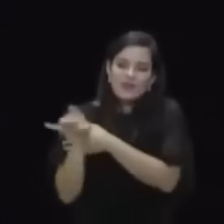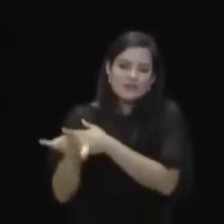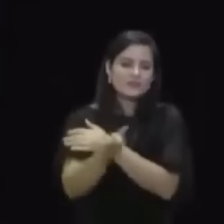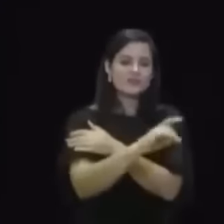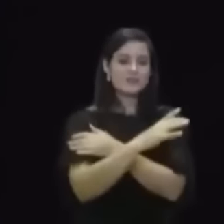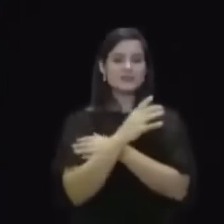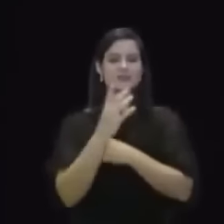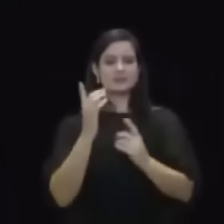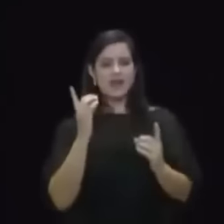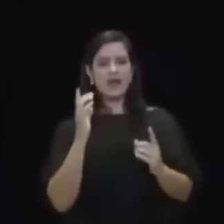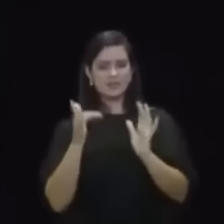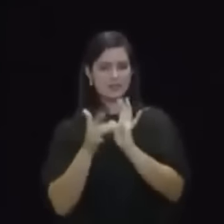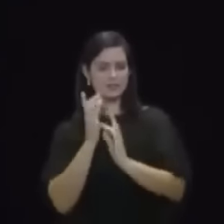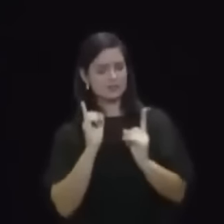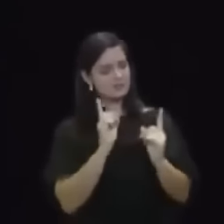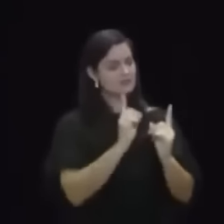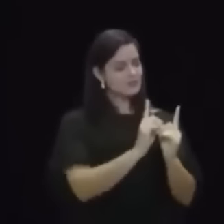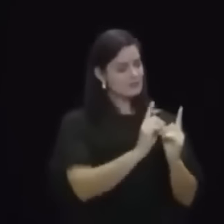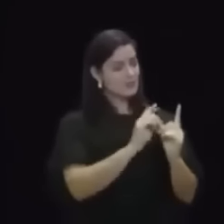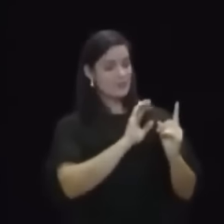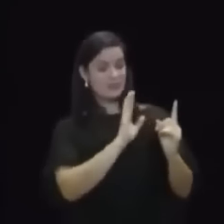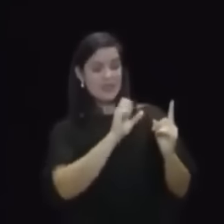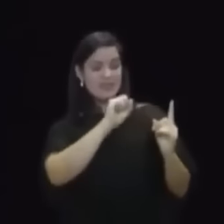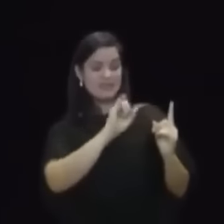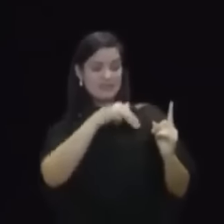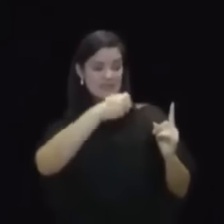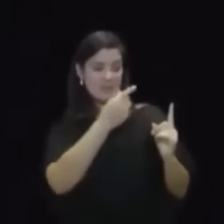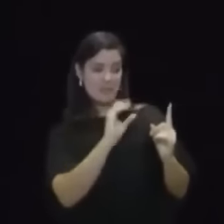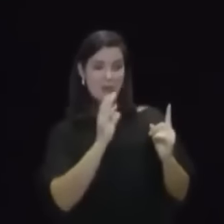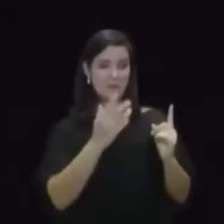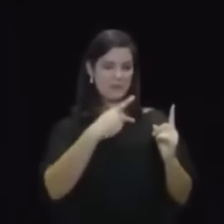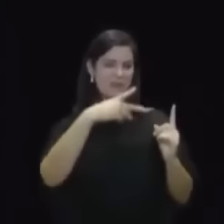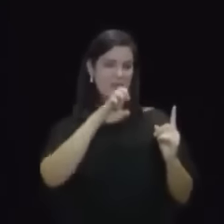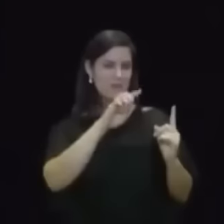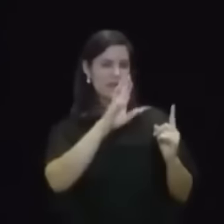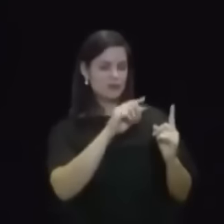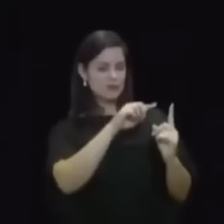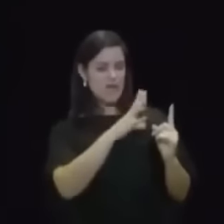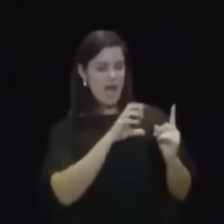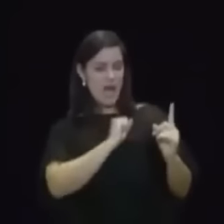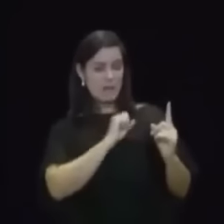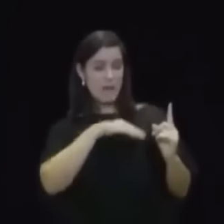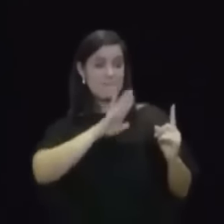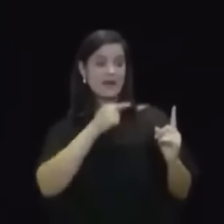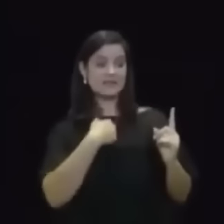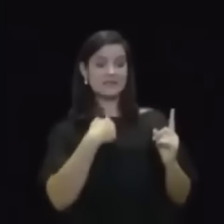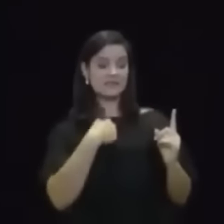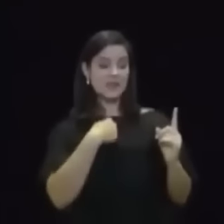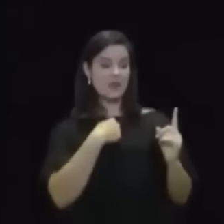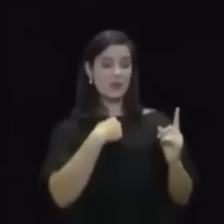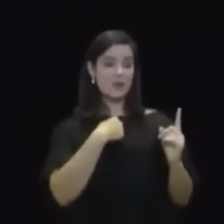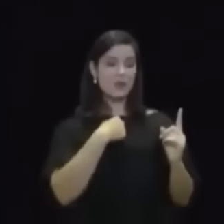assim: Simão, filho de João, tu me amas mais do que esses outros? Uai, Jesus, eu não